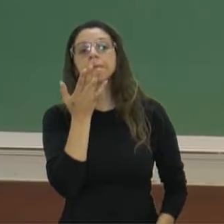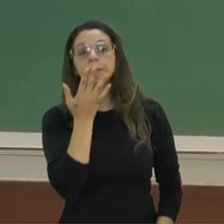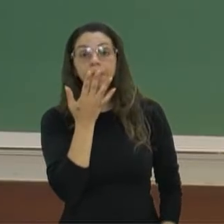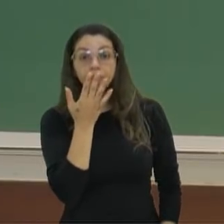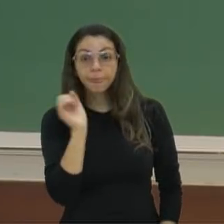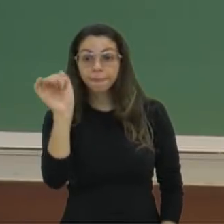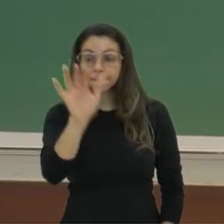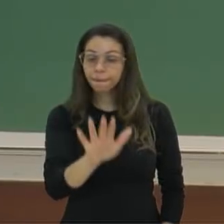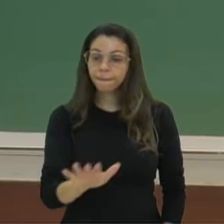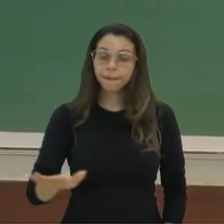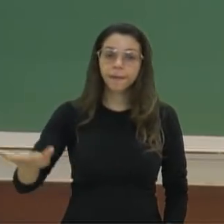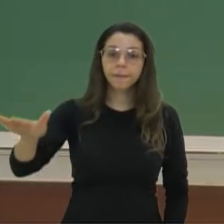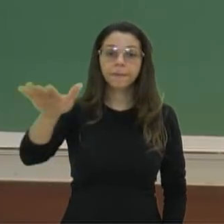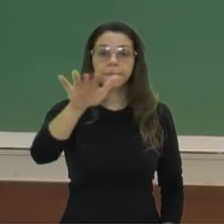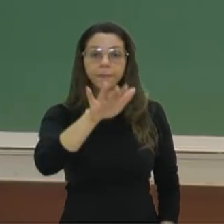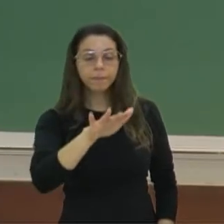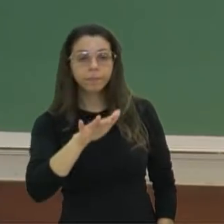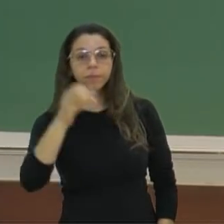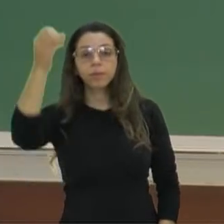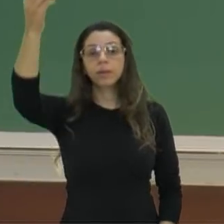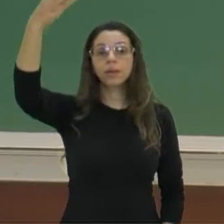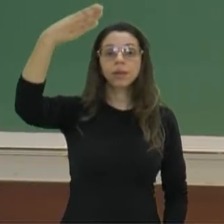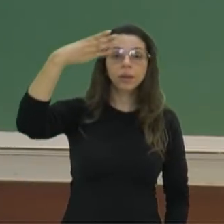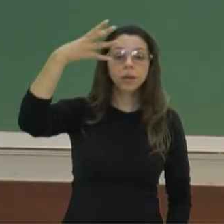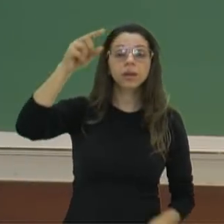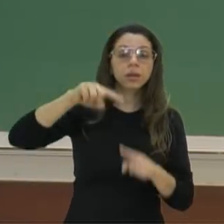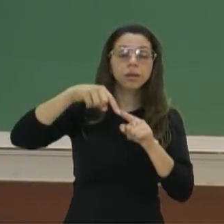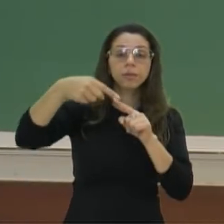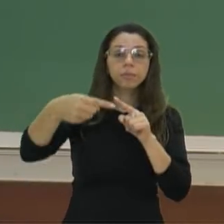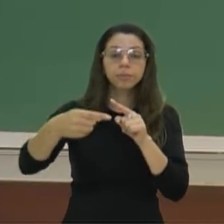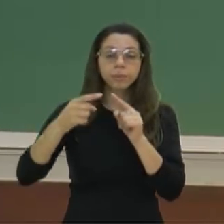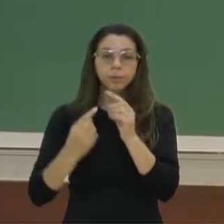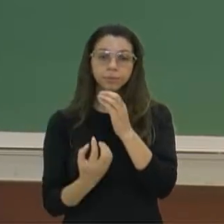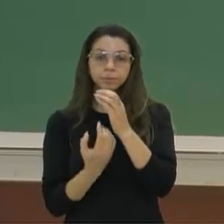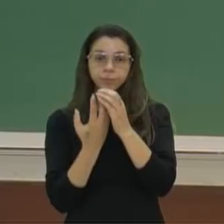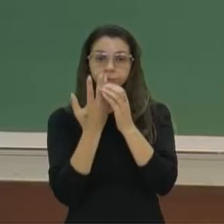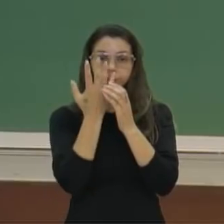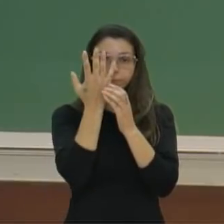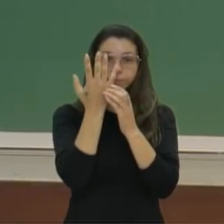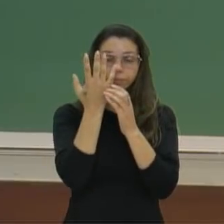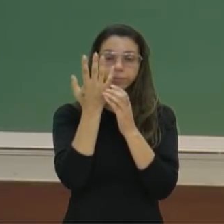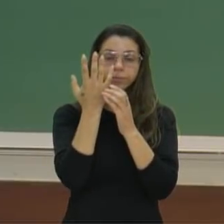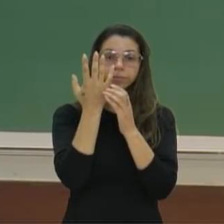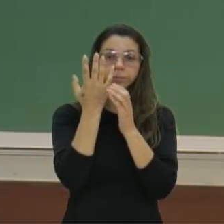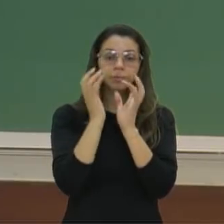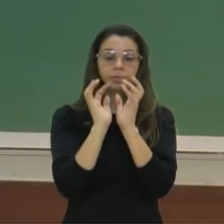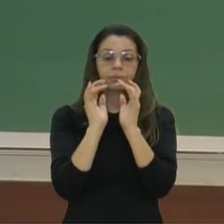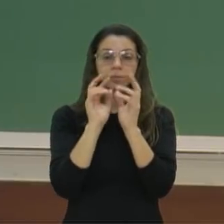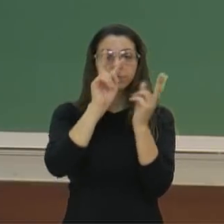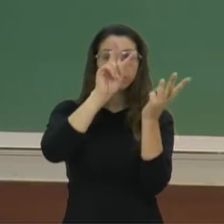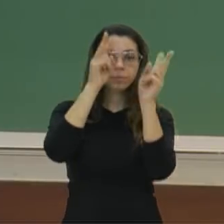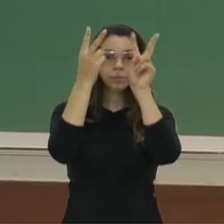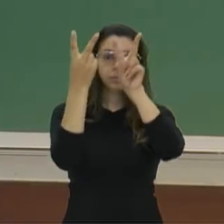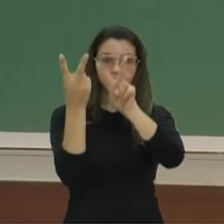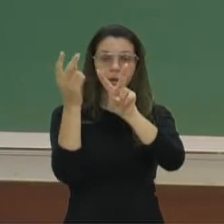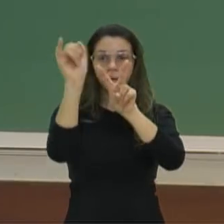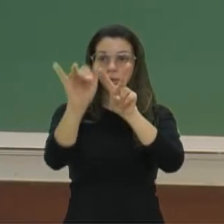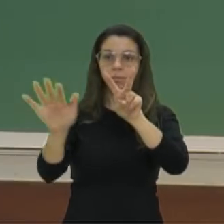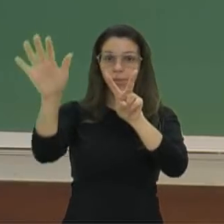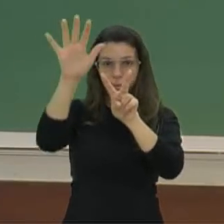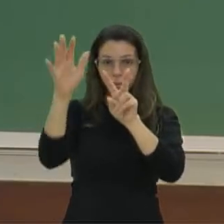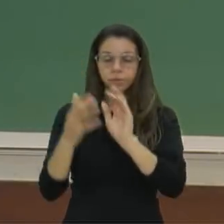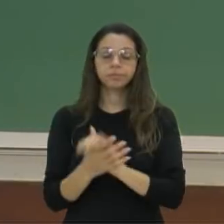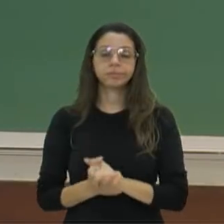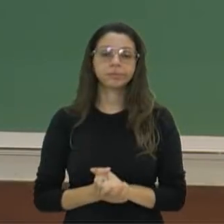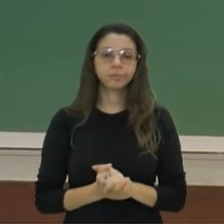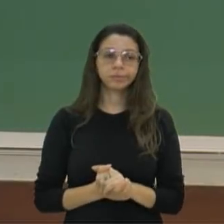do ambiente, da intensidade luminosa do ambiente e vai mandar para o nervo óptico, que vai transformar isso na imagem.